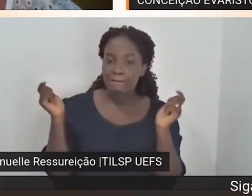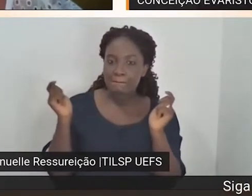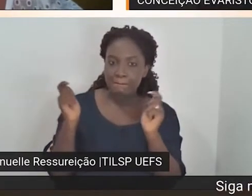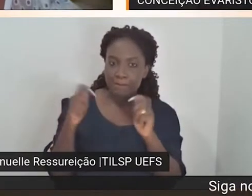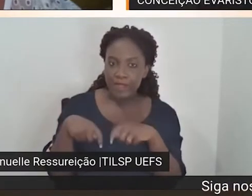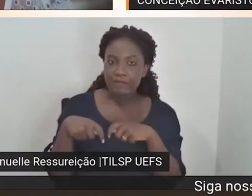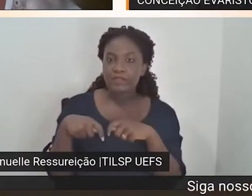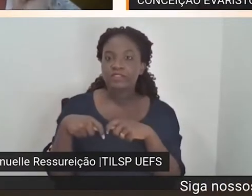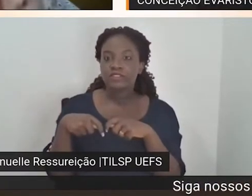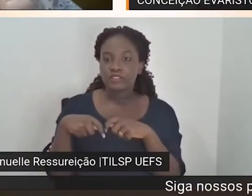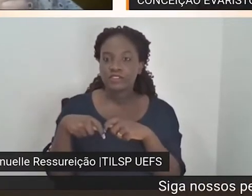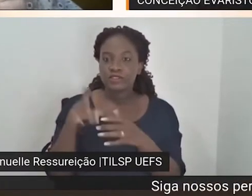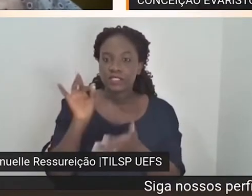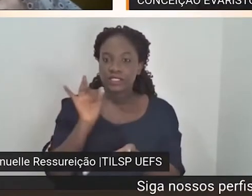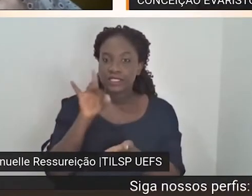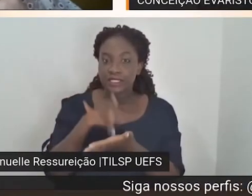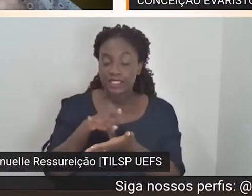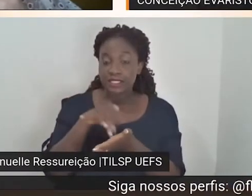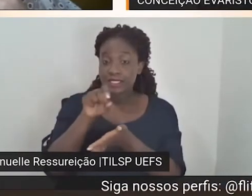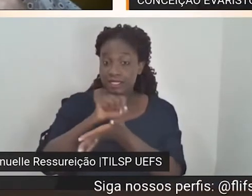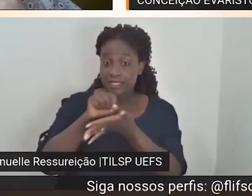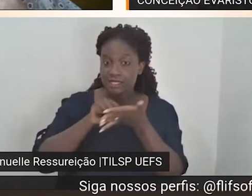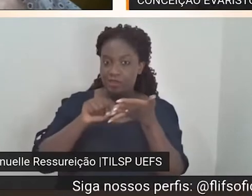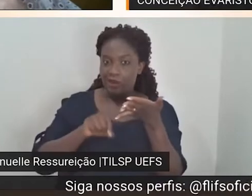com certeza, essa escritora que é hoje.